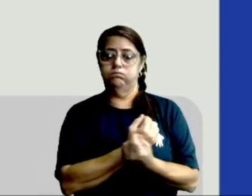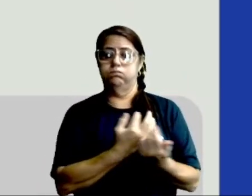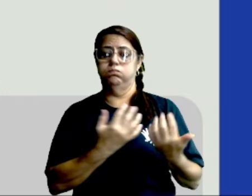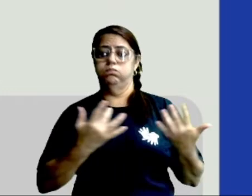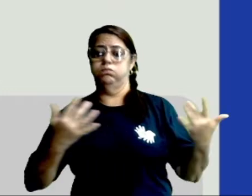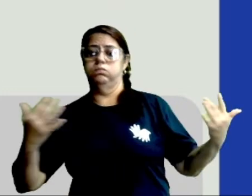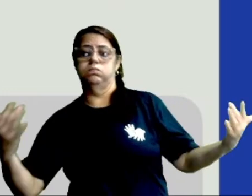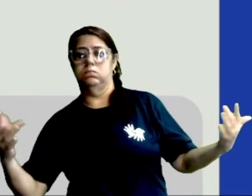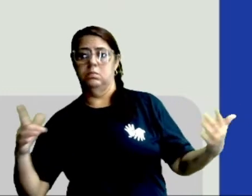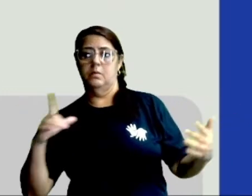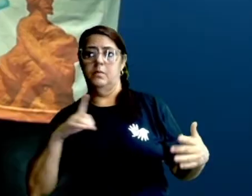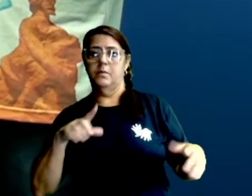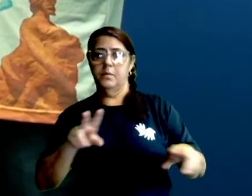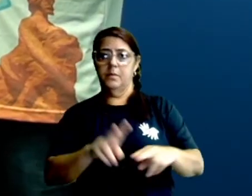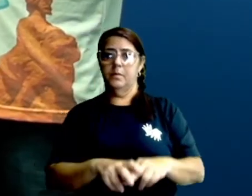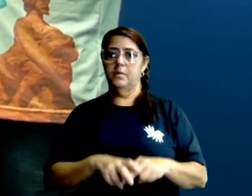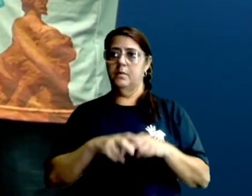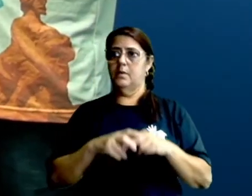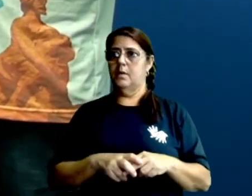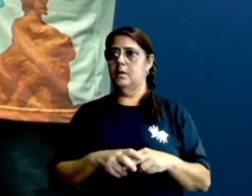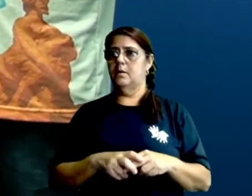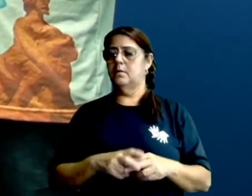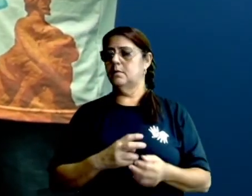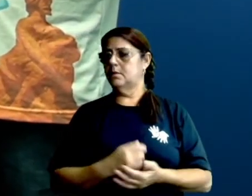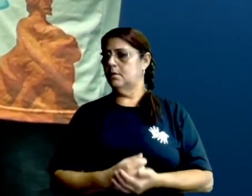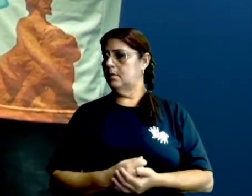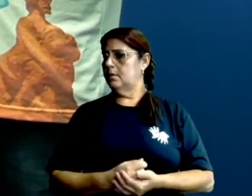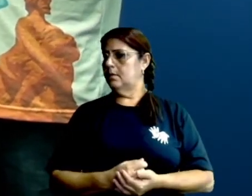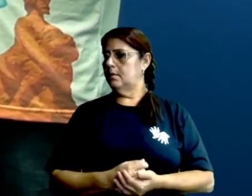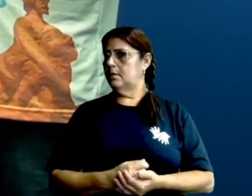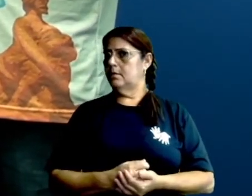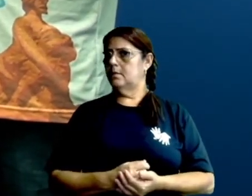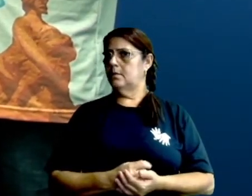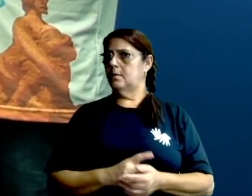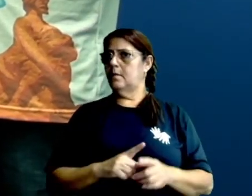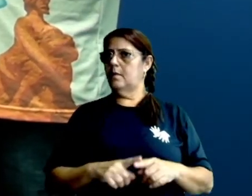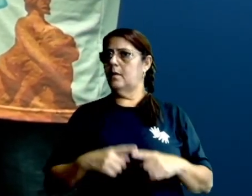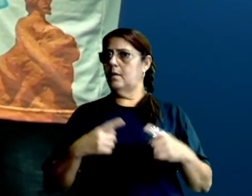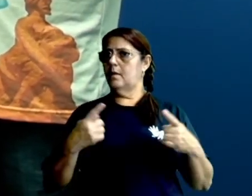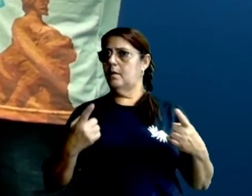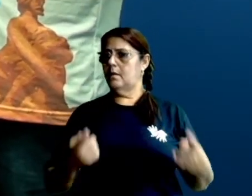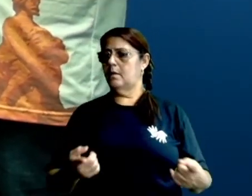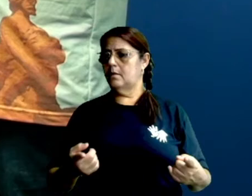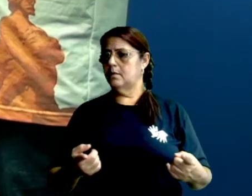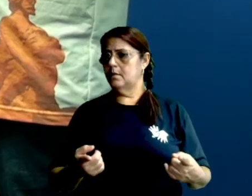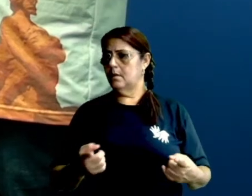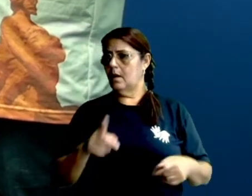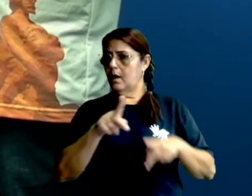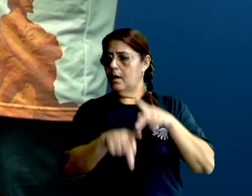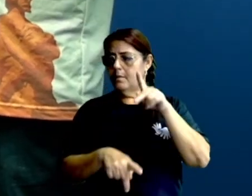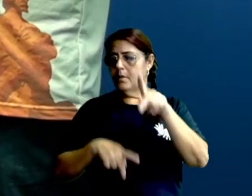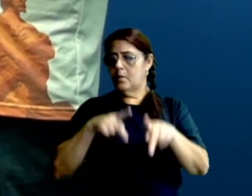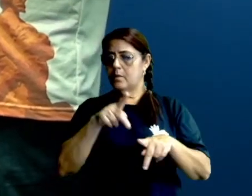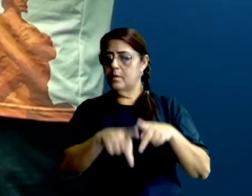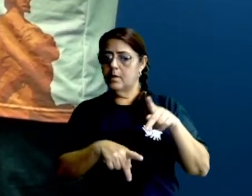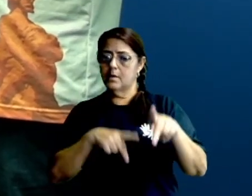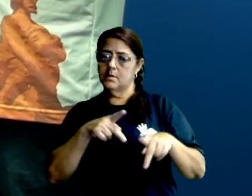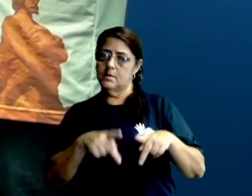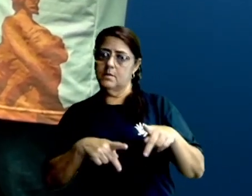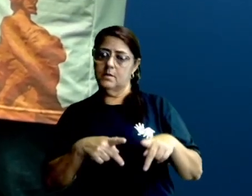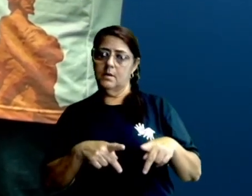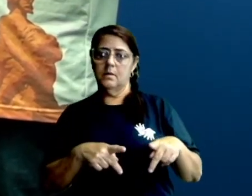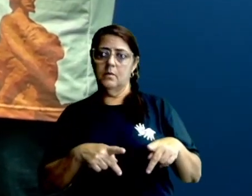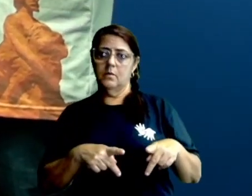da seu território reduzido, né? Mas a população